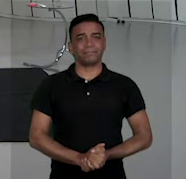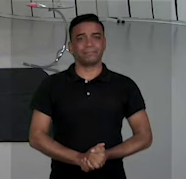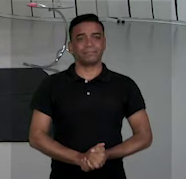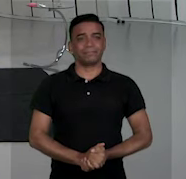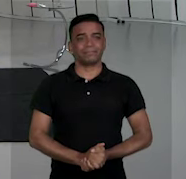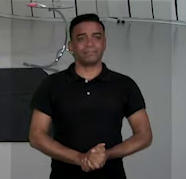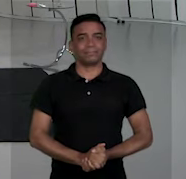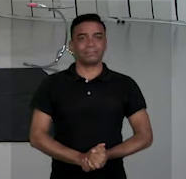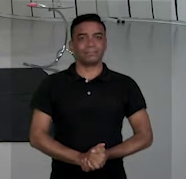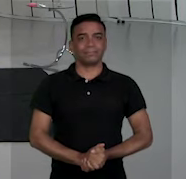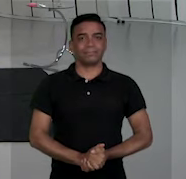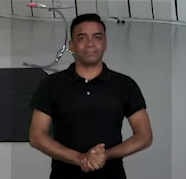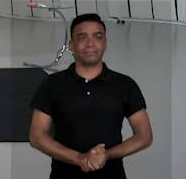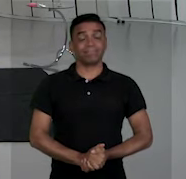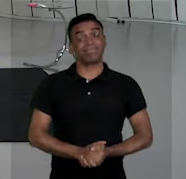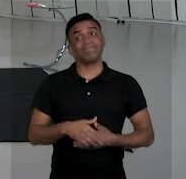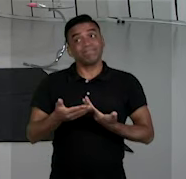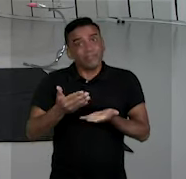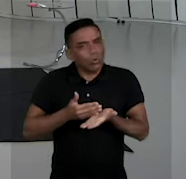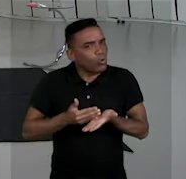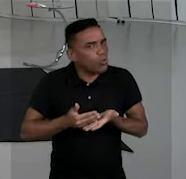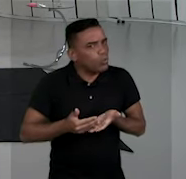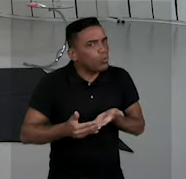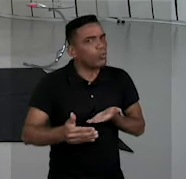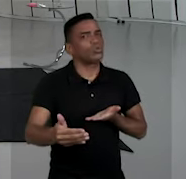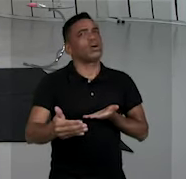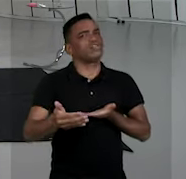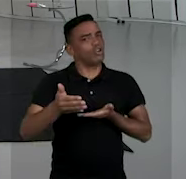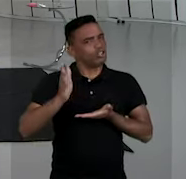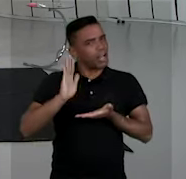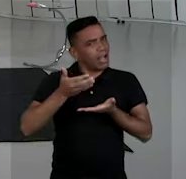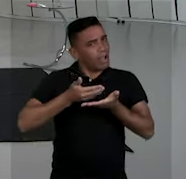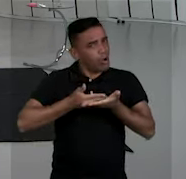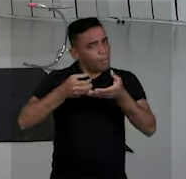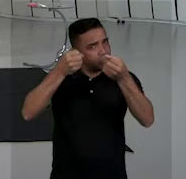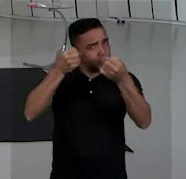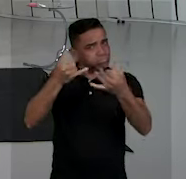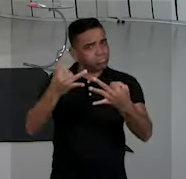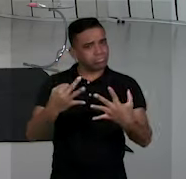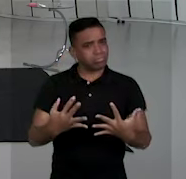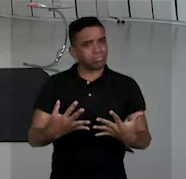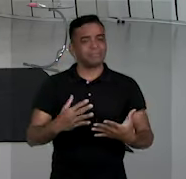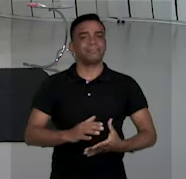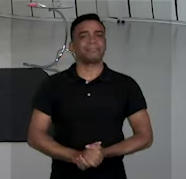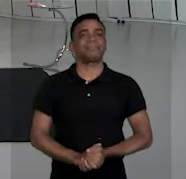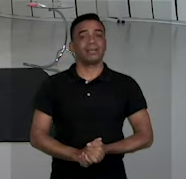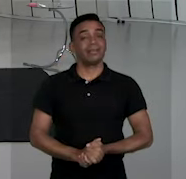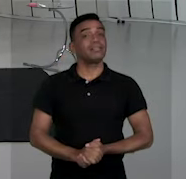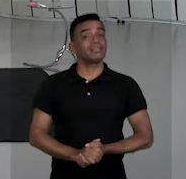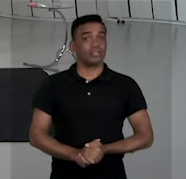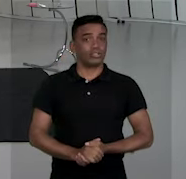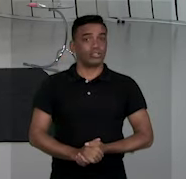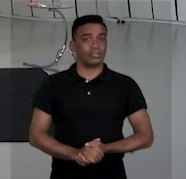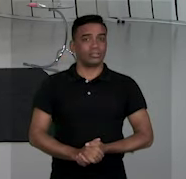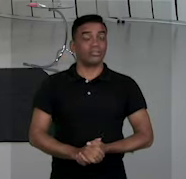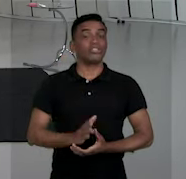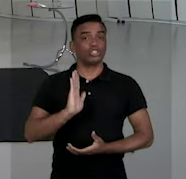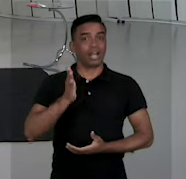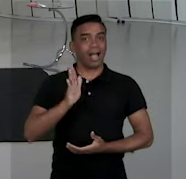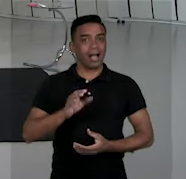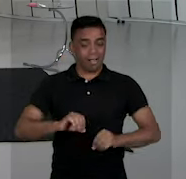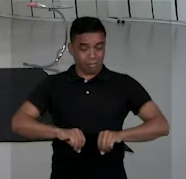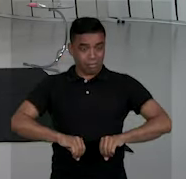Isso. Que vai ser uma continuação, mais ou menos, do que a gente começou, né? A gente teve a